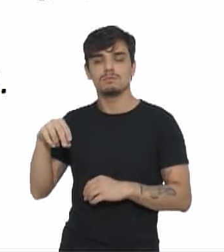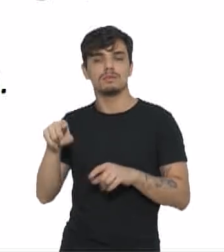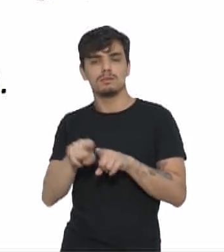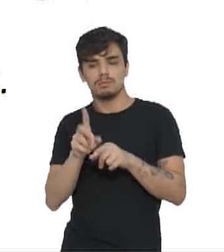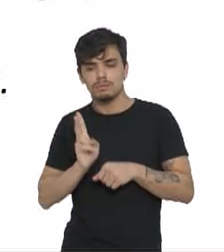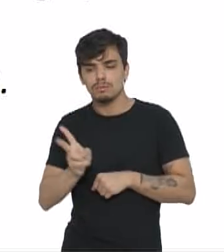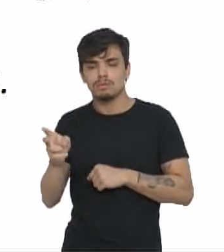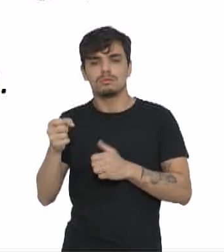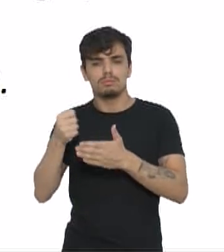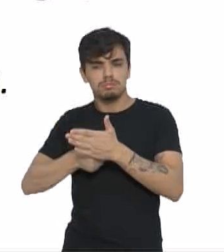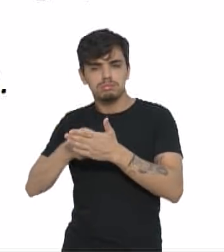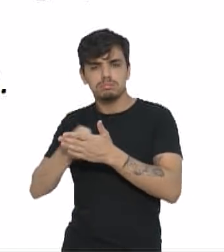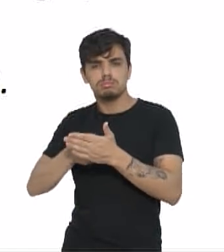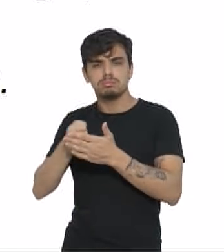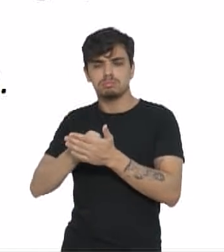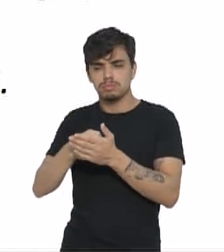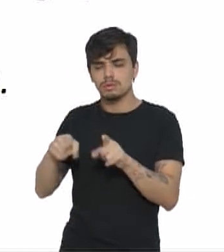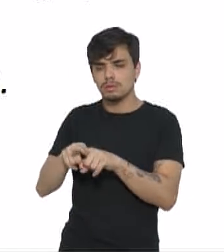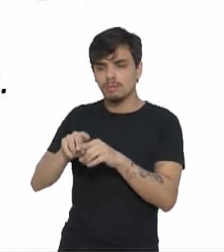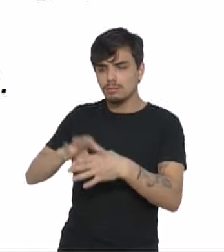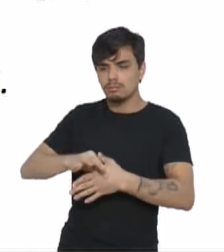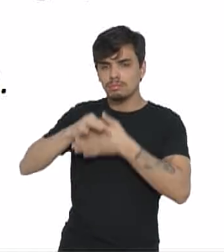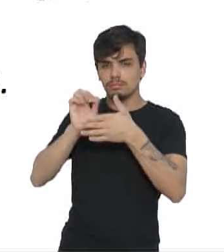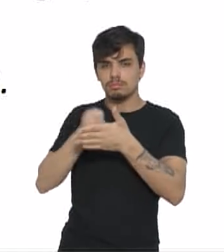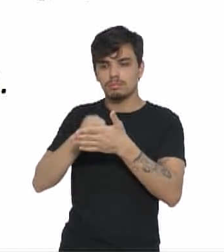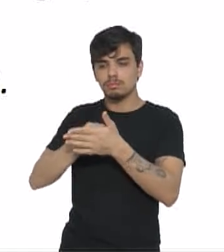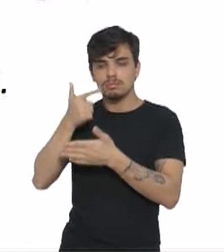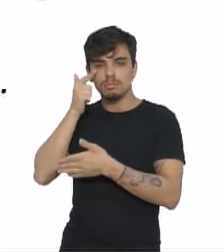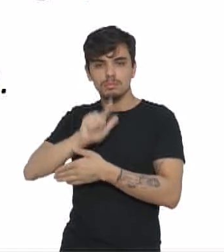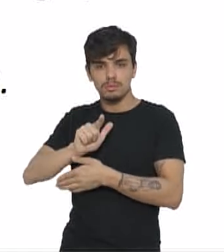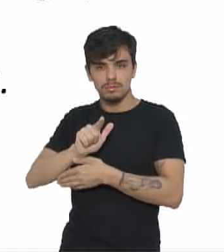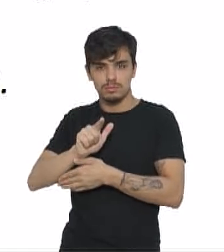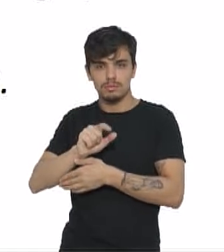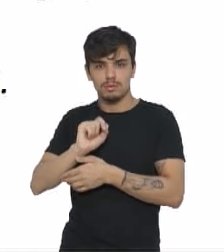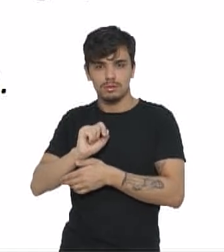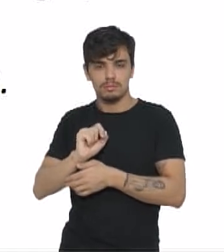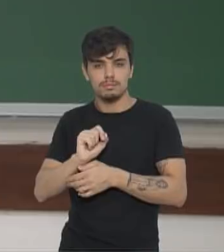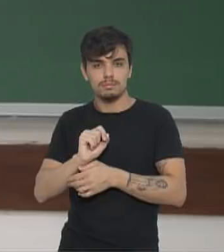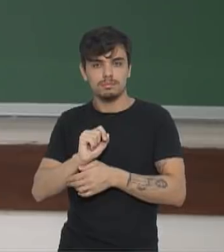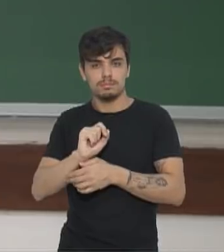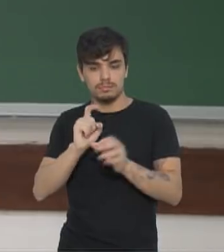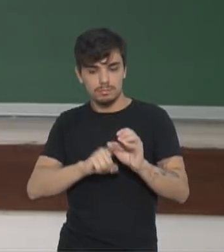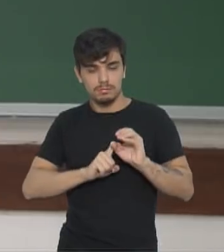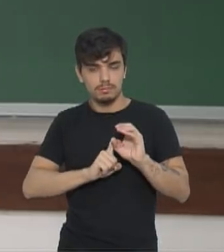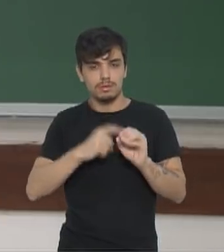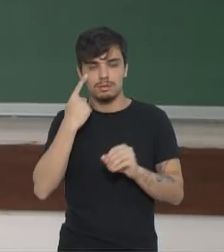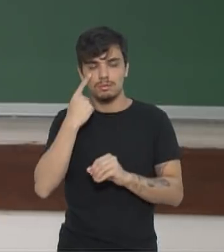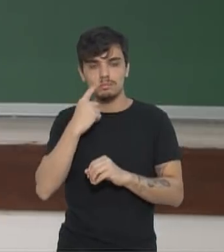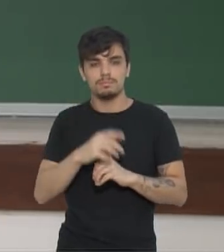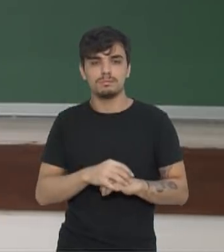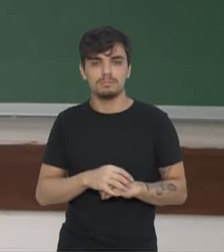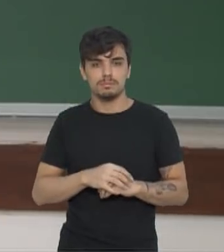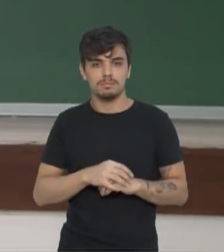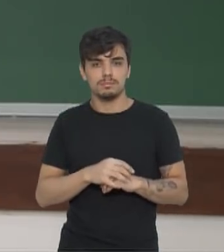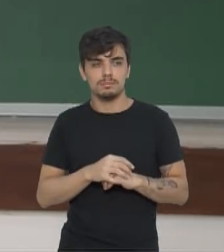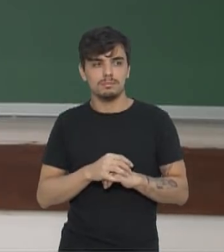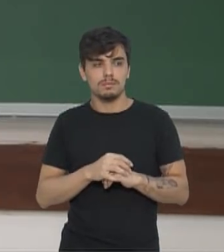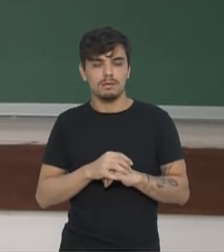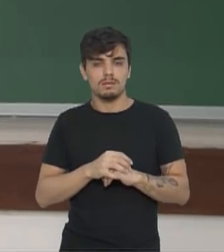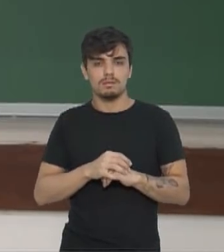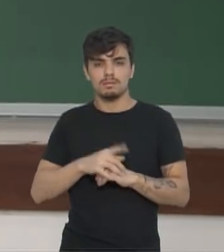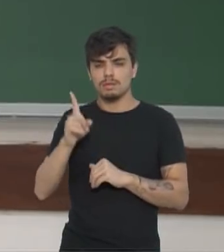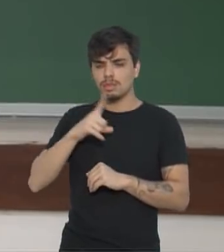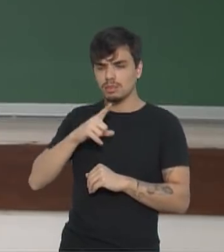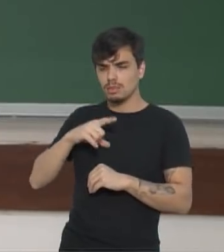mesmo tempo, liderou a luta para conquistar a independência do condado. Porque, assim, é um condado, ou seja, ainda está sob